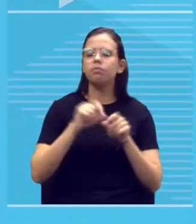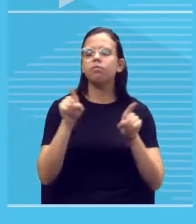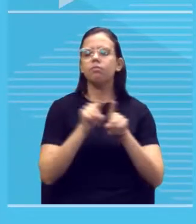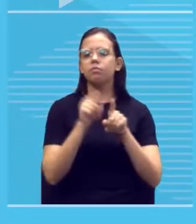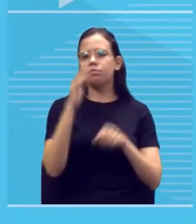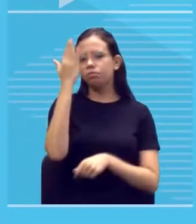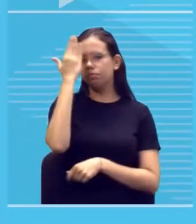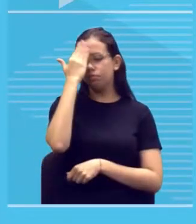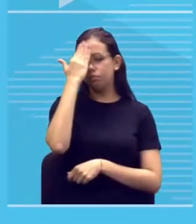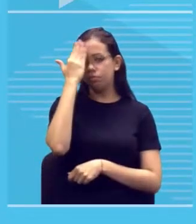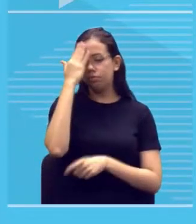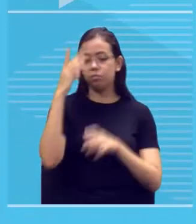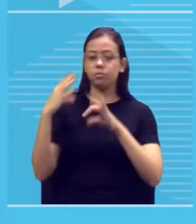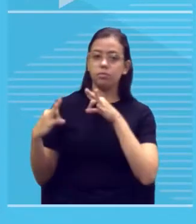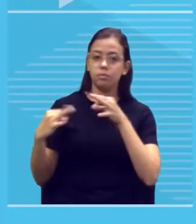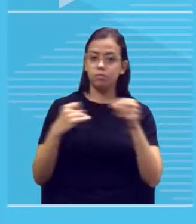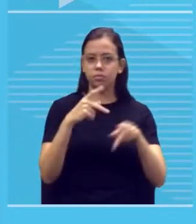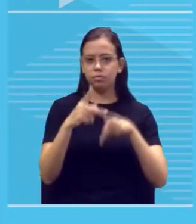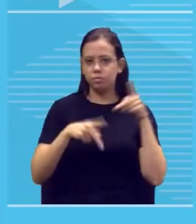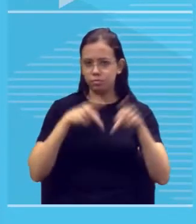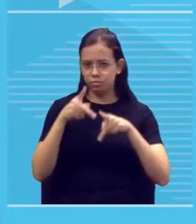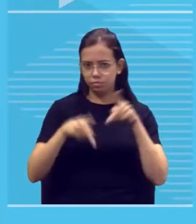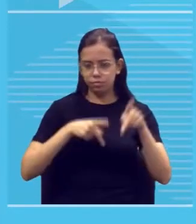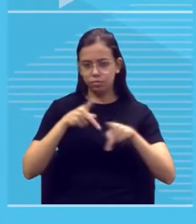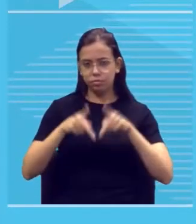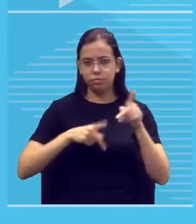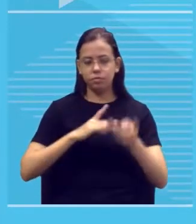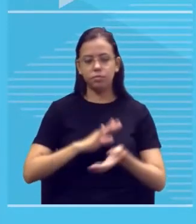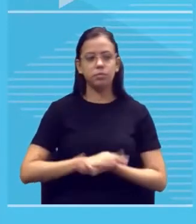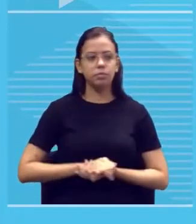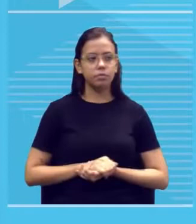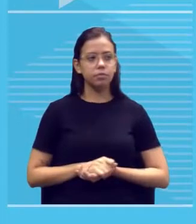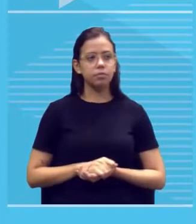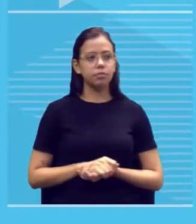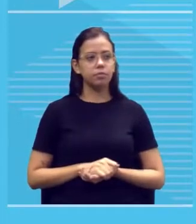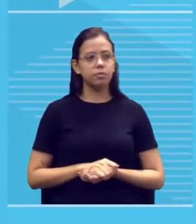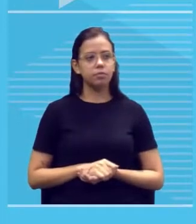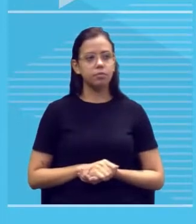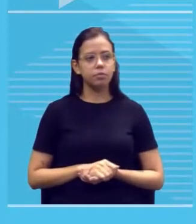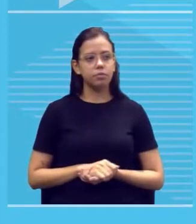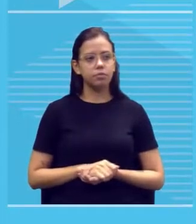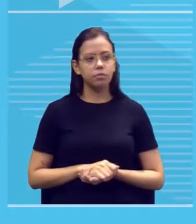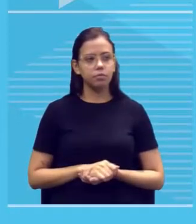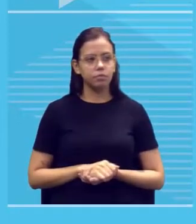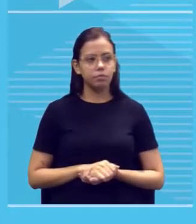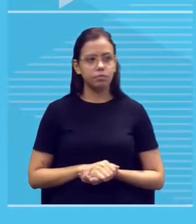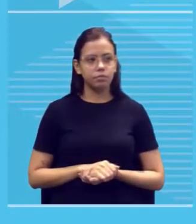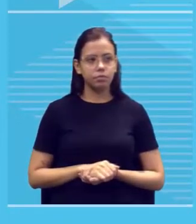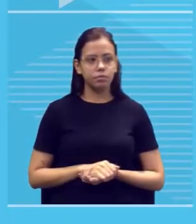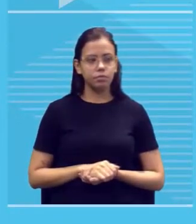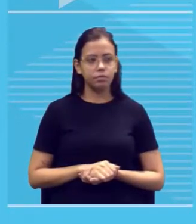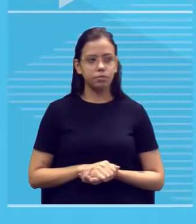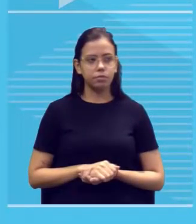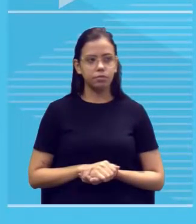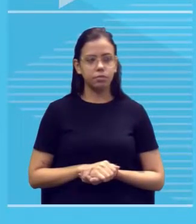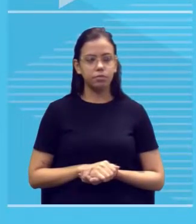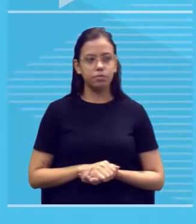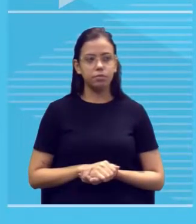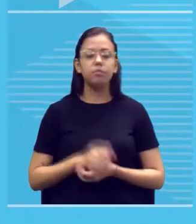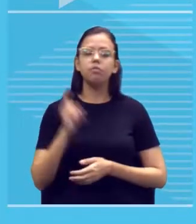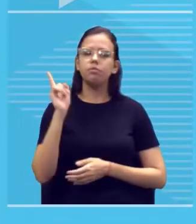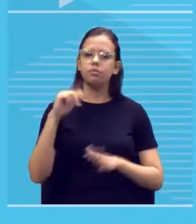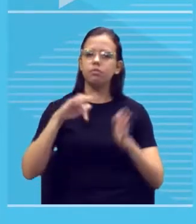entendida por toda a população é bem aí que entra o significado